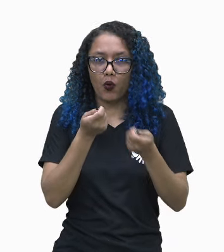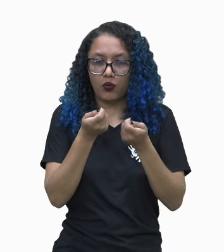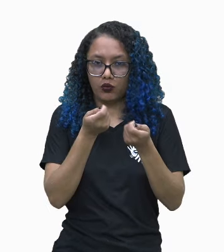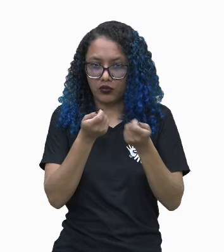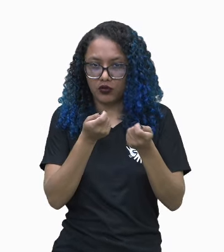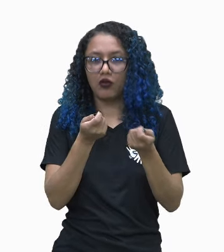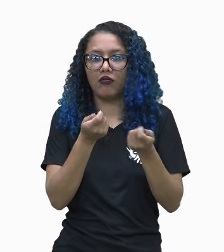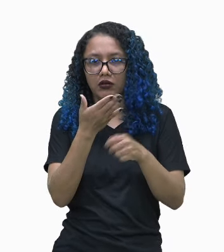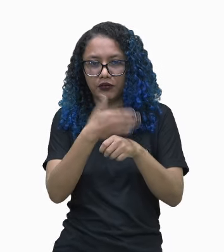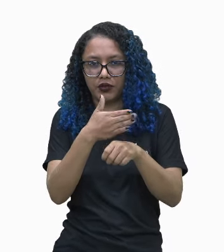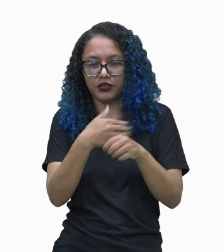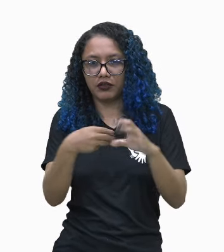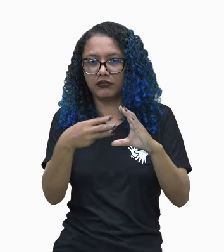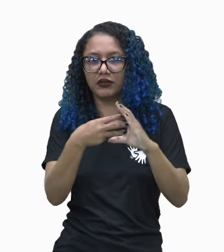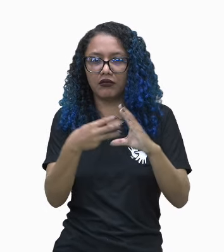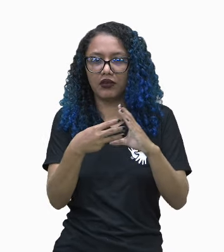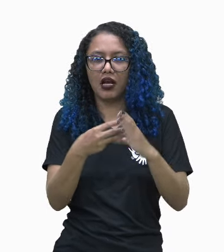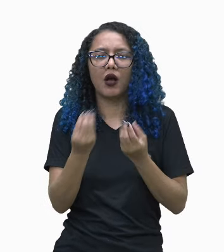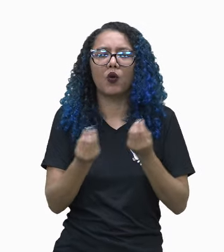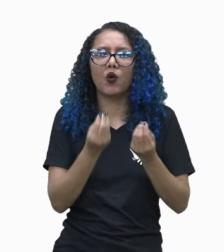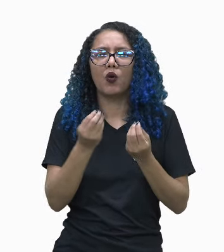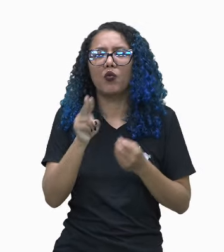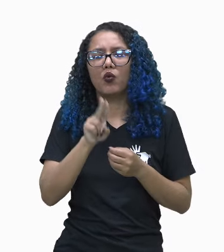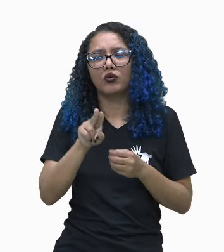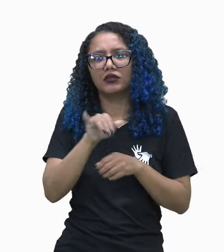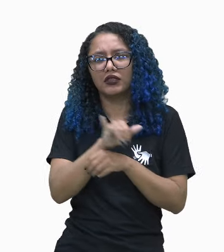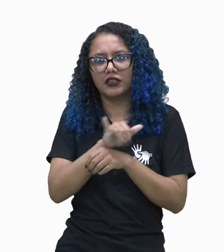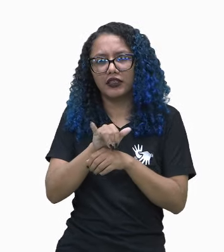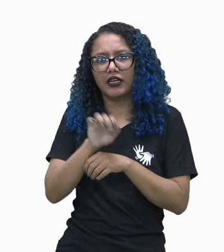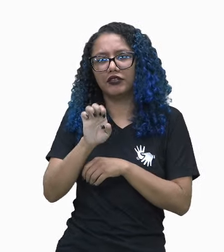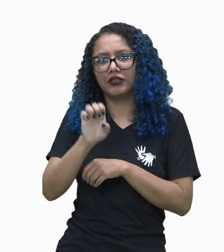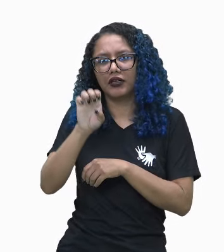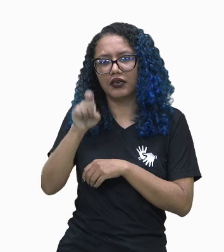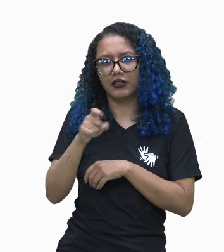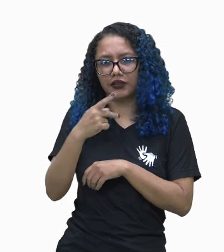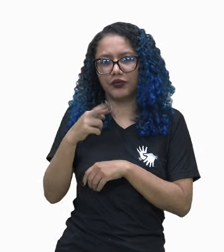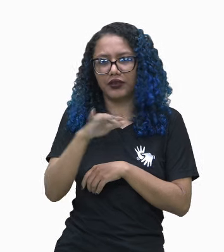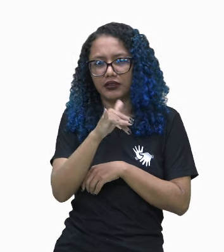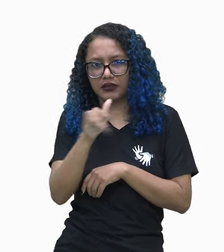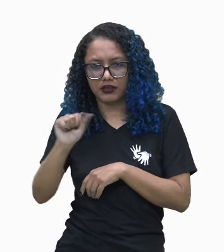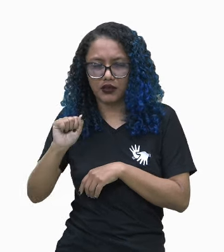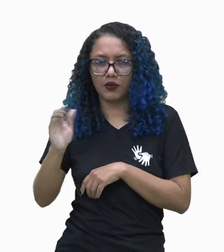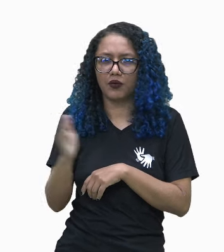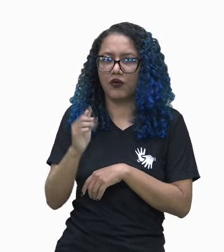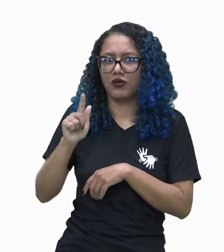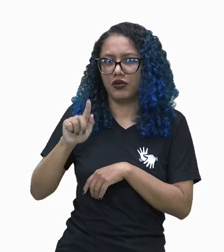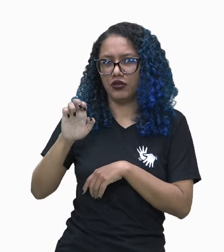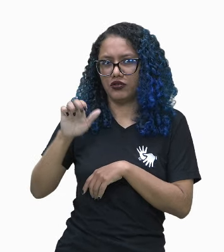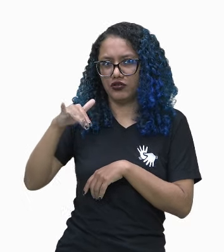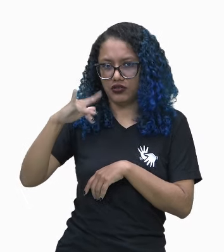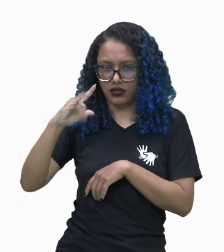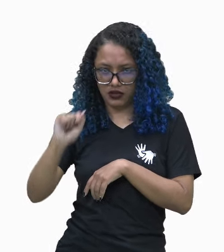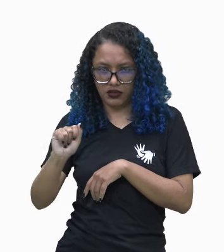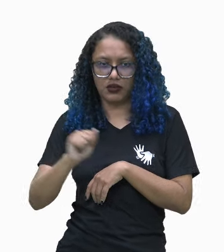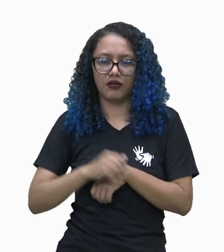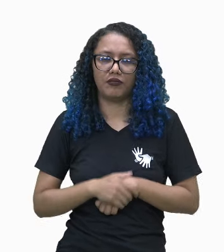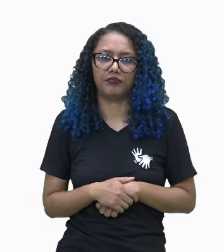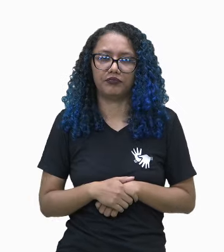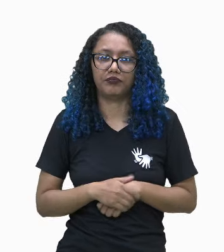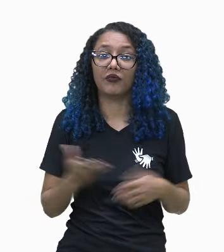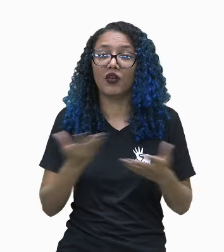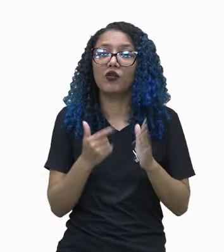das atividades celulares através de mecanismos como expressão gênica. E aí nós vamos chegar na